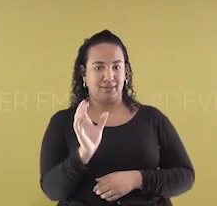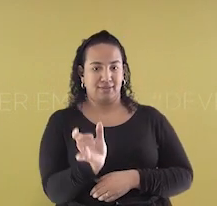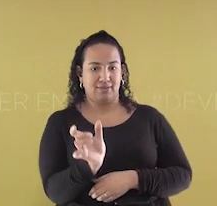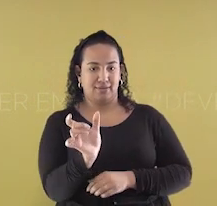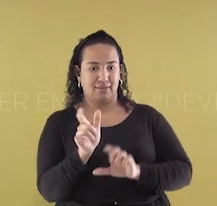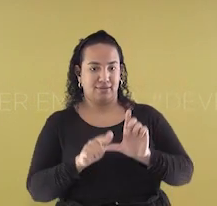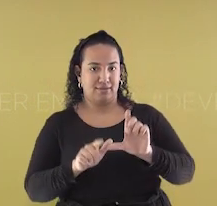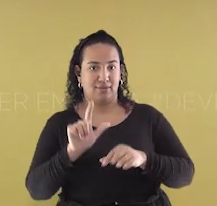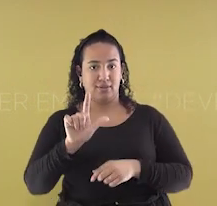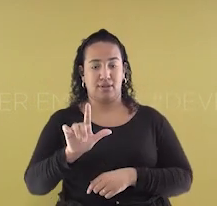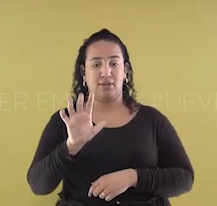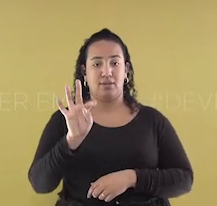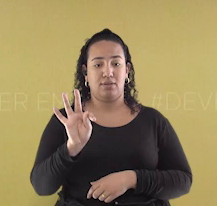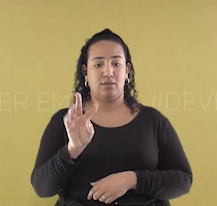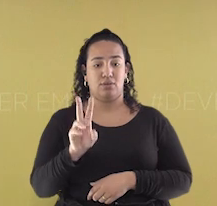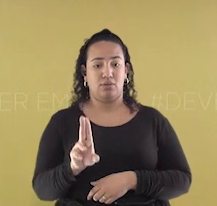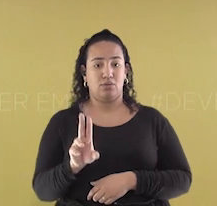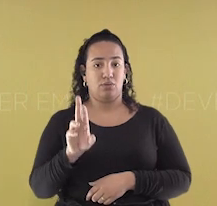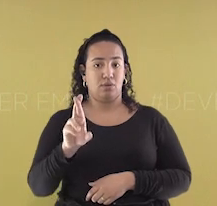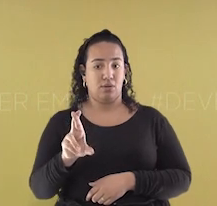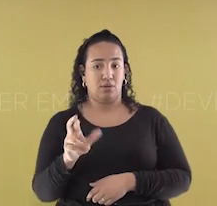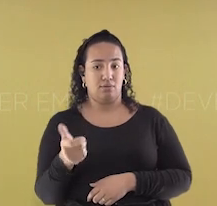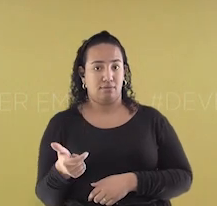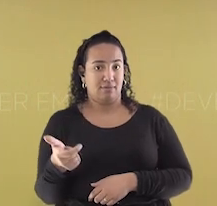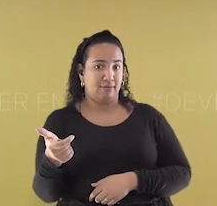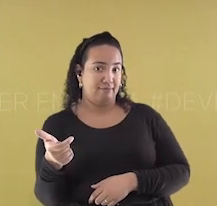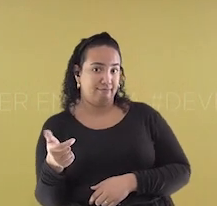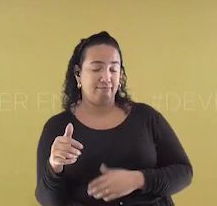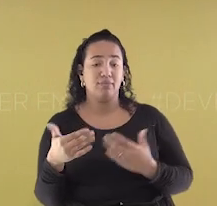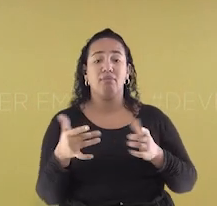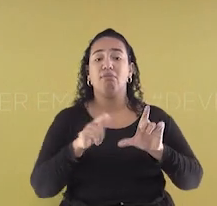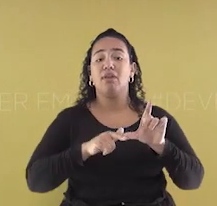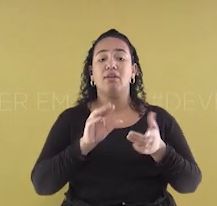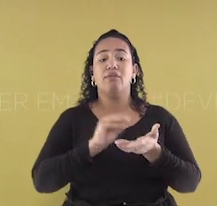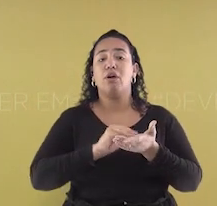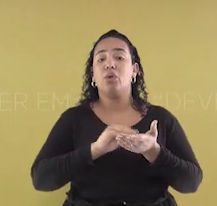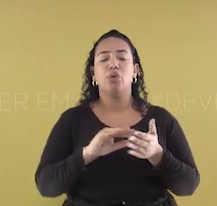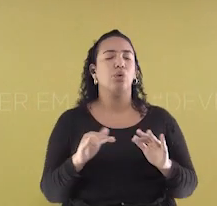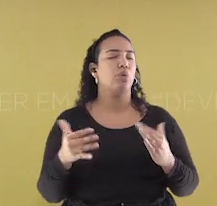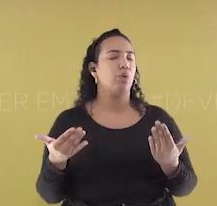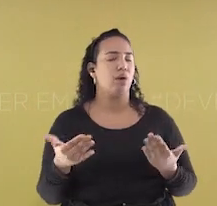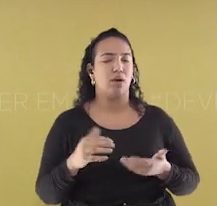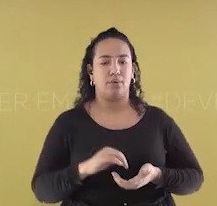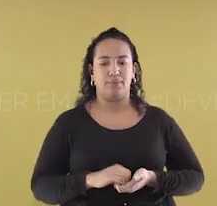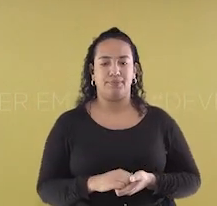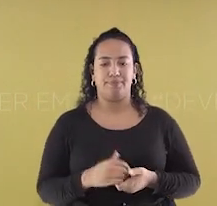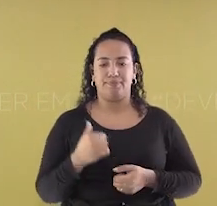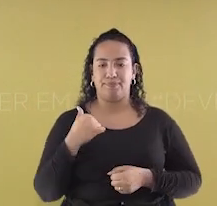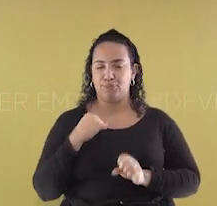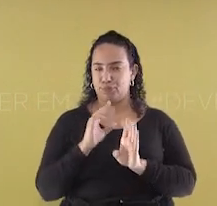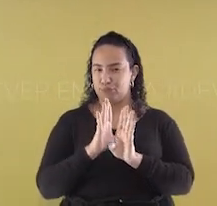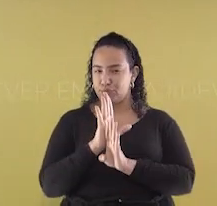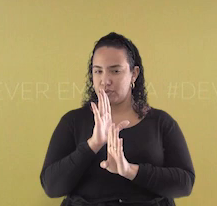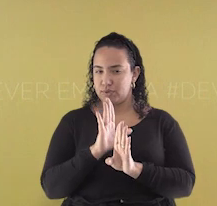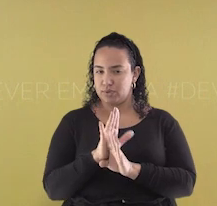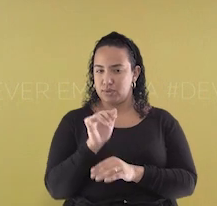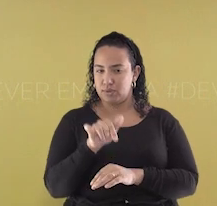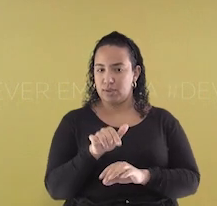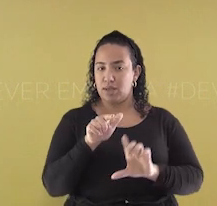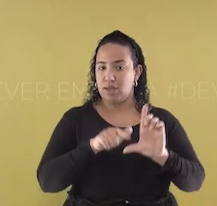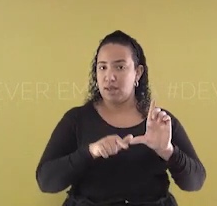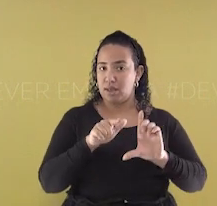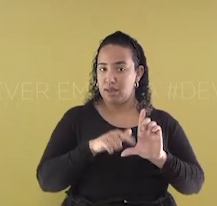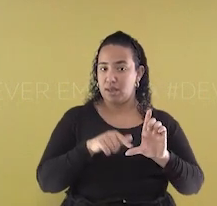espacinho, C, espacinho, L, T, U, R, espacinho. Quais são as letras que estão faltando?